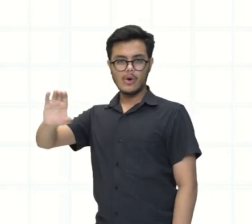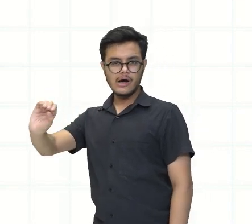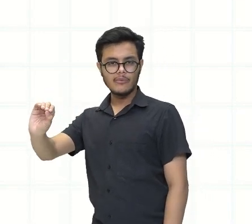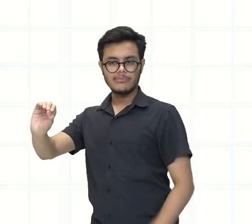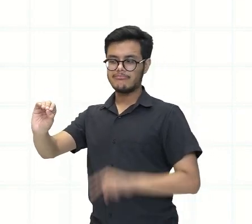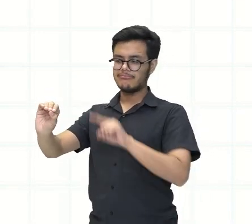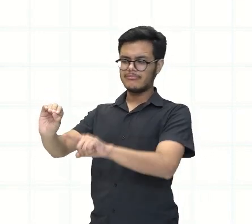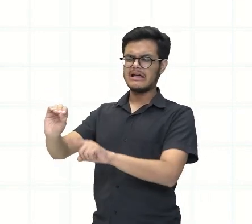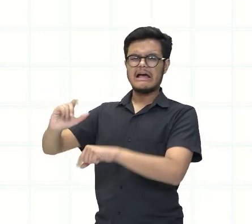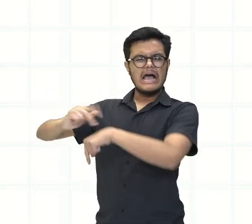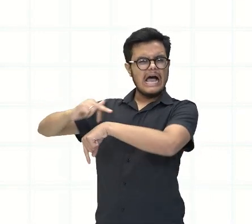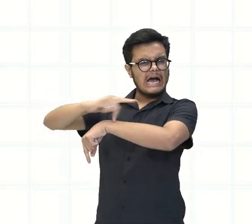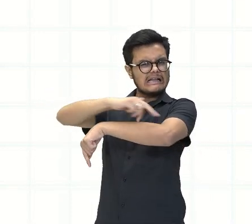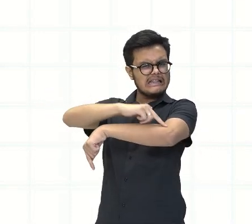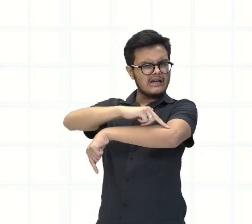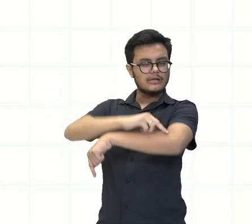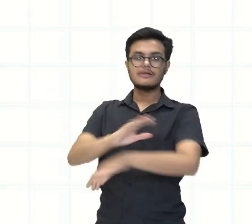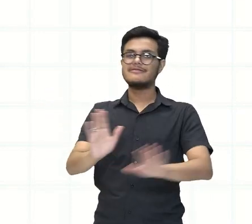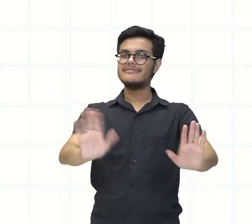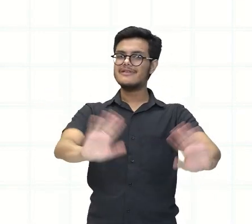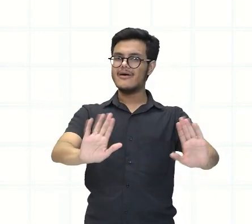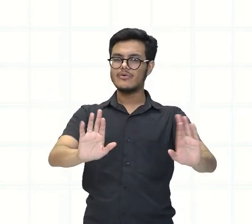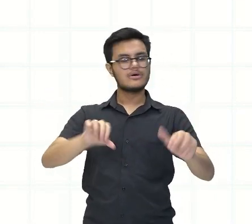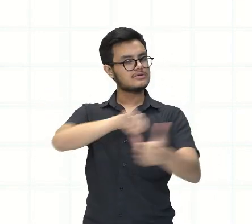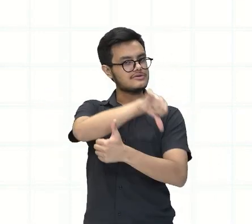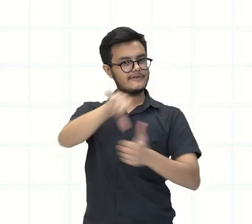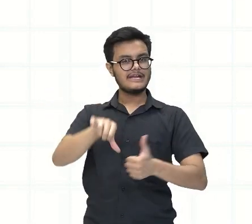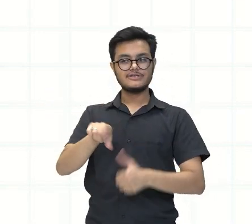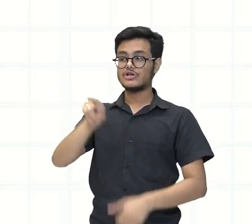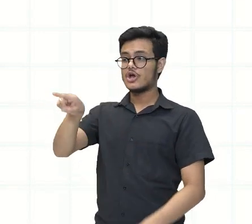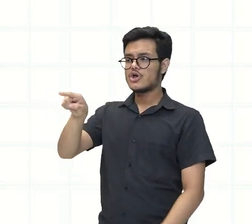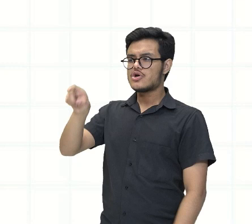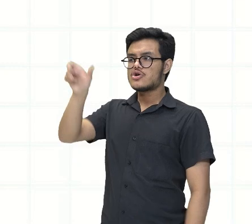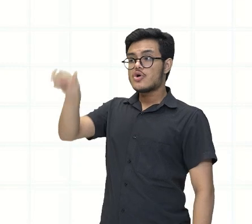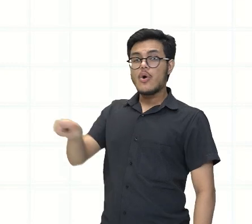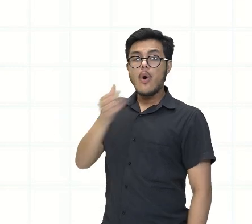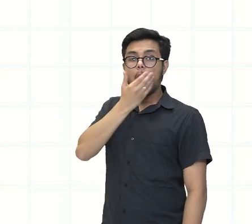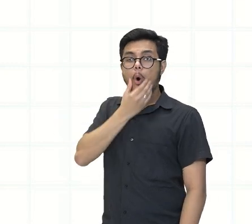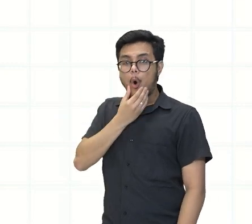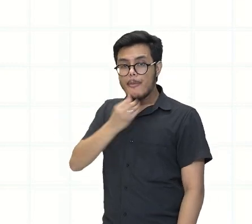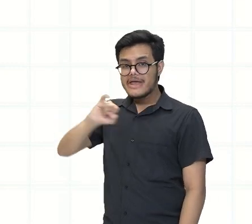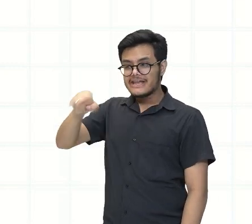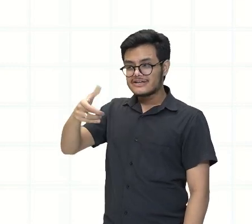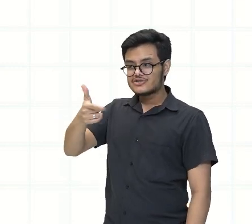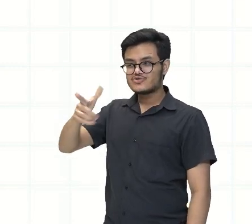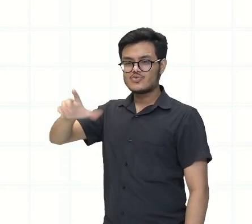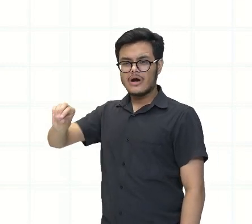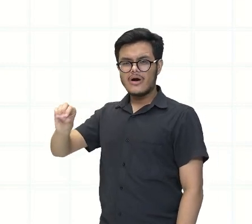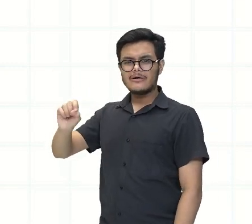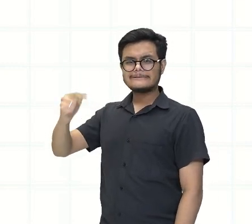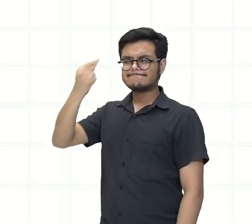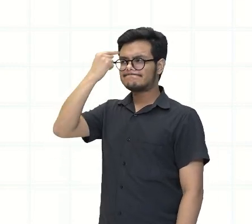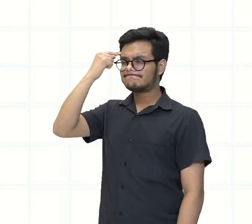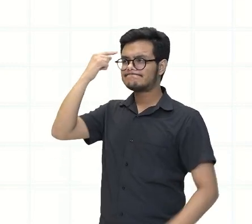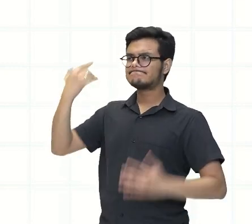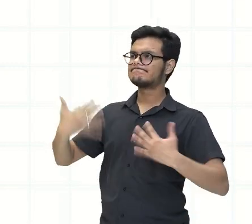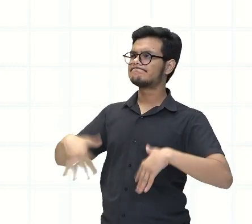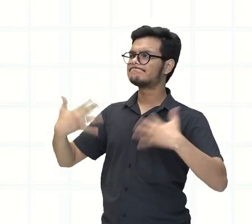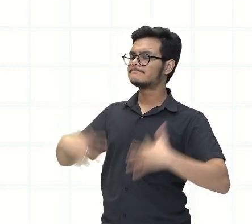Nessa forma aqui, anda preocupado. O que este verbo